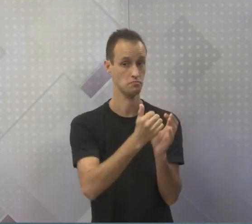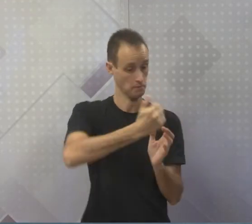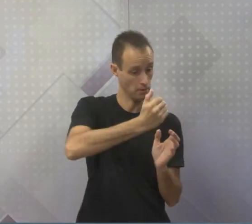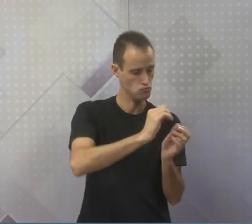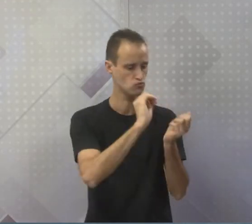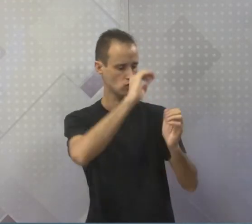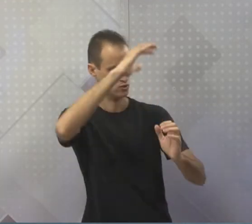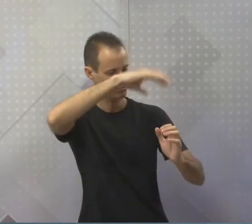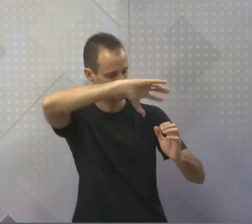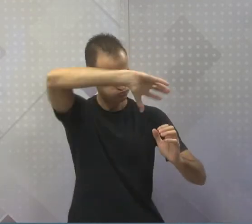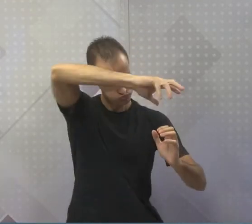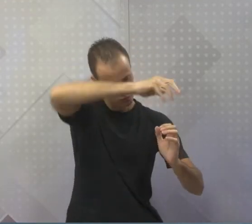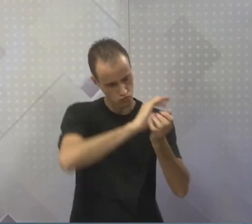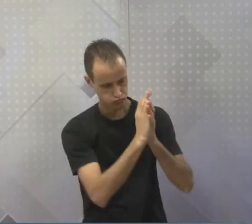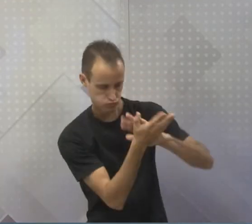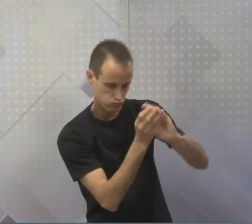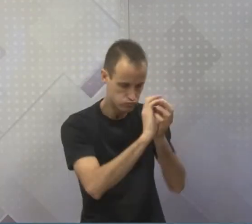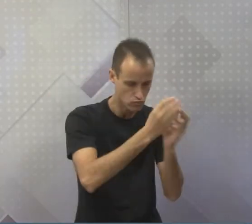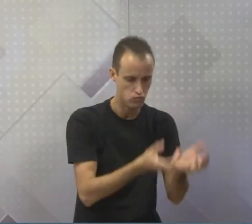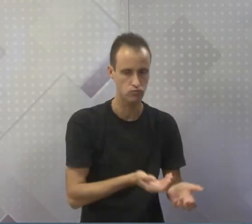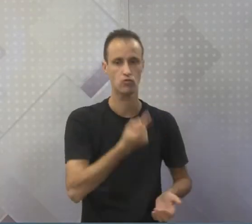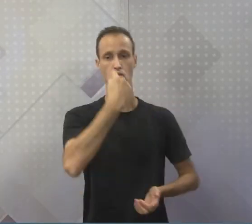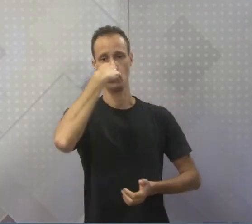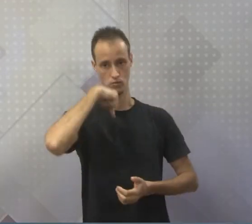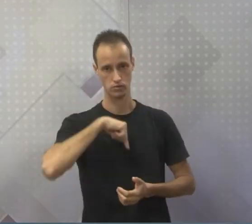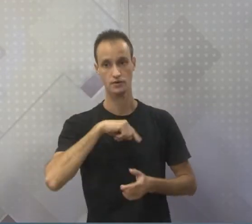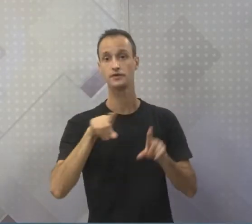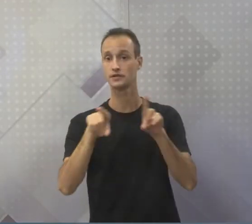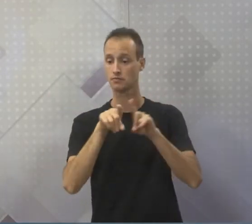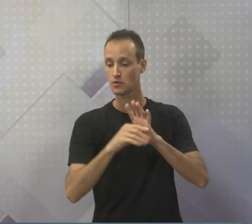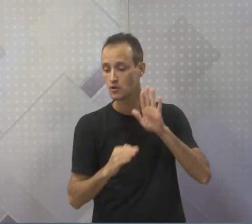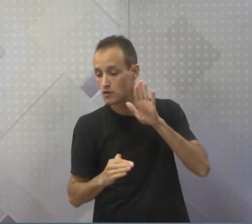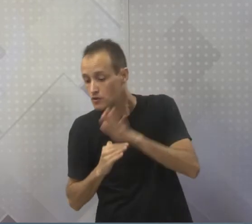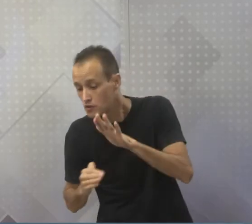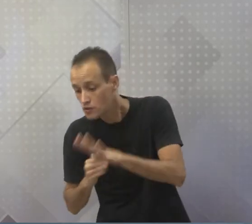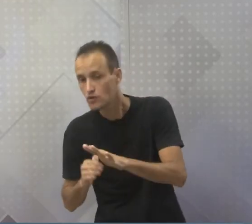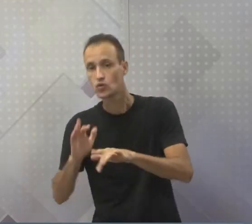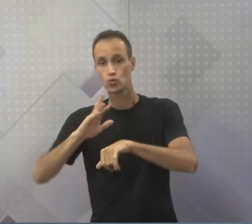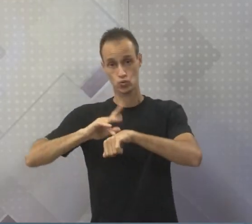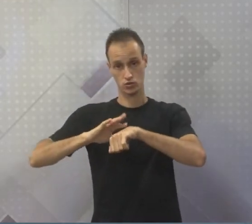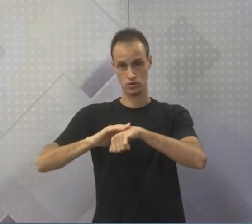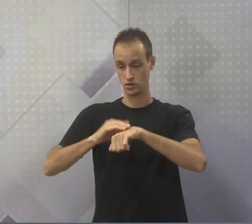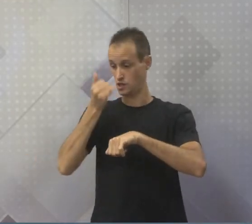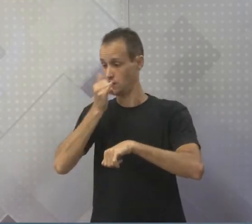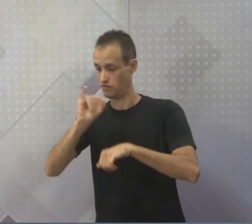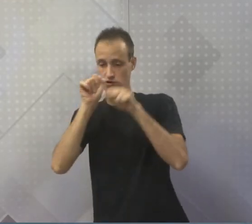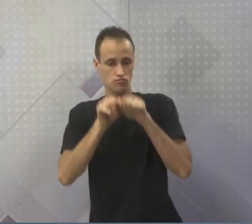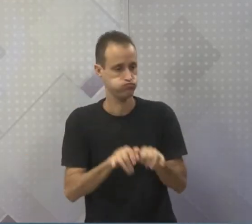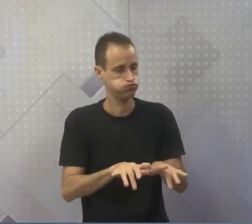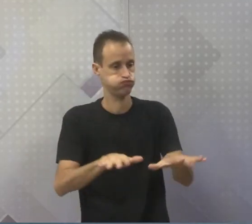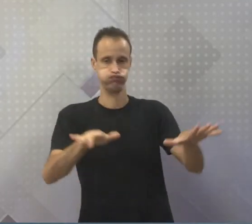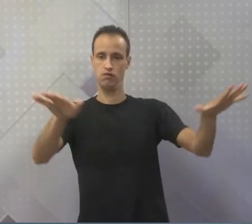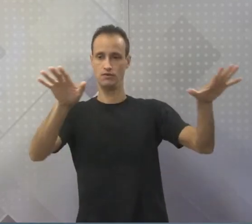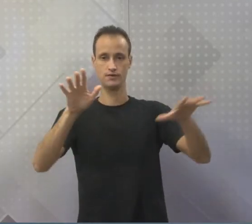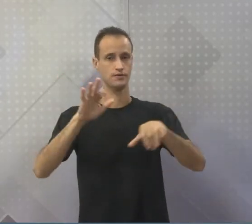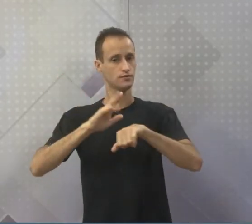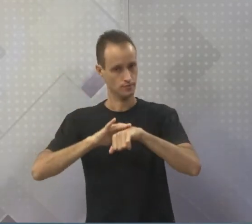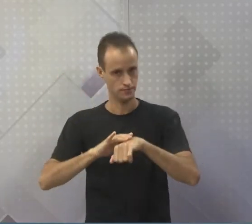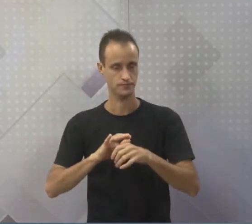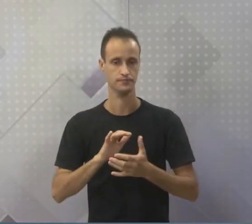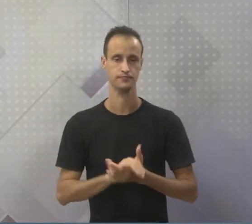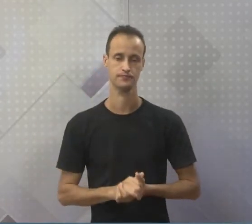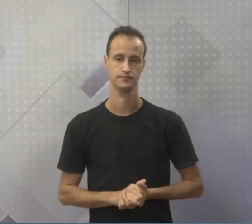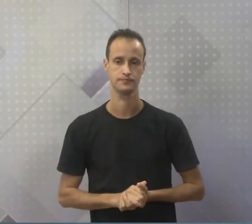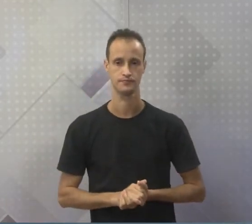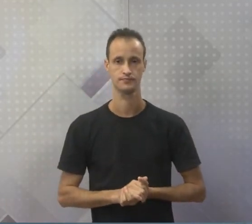comer, logicamente, e tratar os doentes. Porque tratando os doentes a gente evita que outras pessoas possam se contaminar